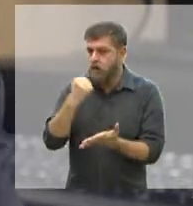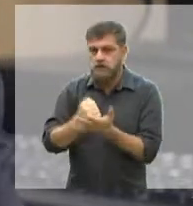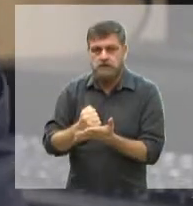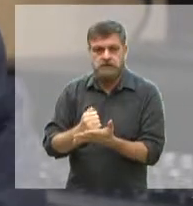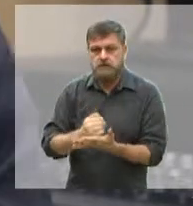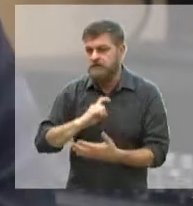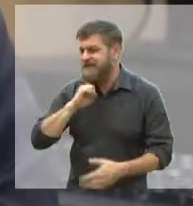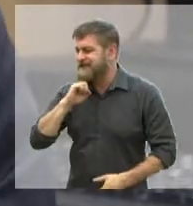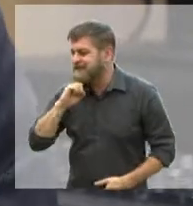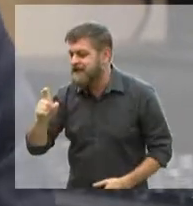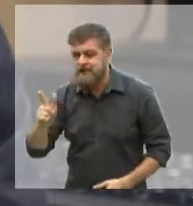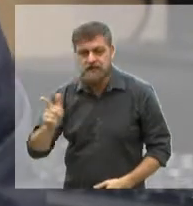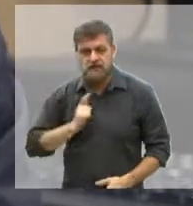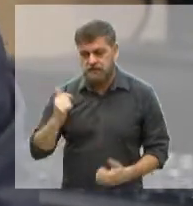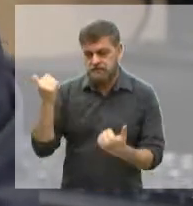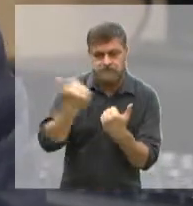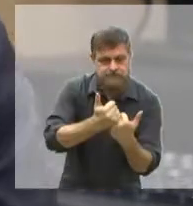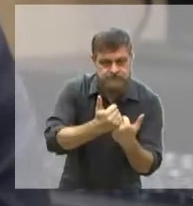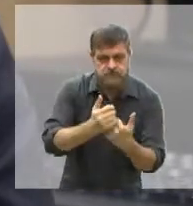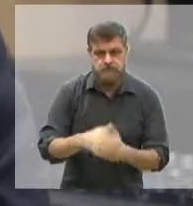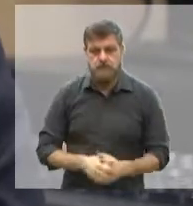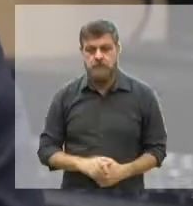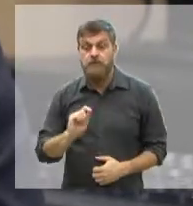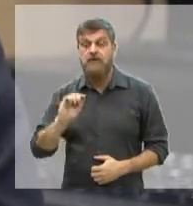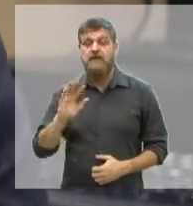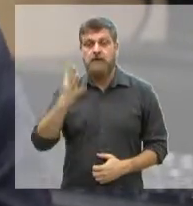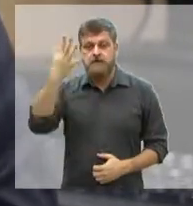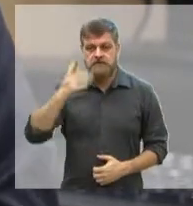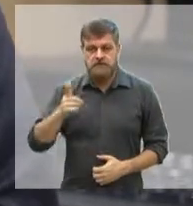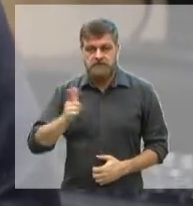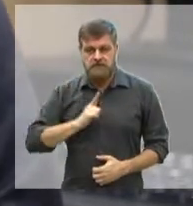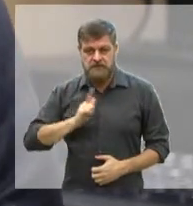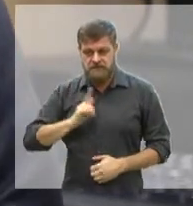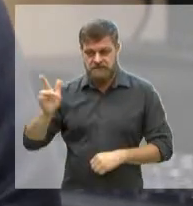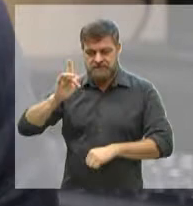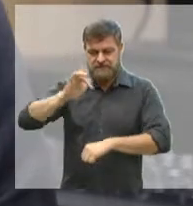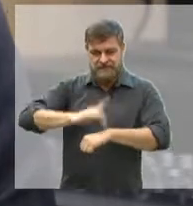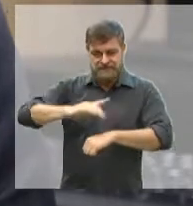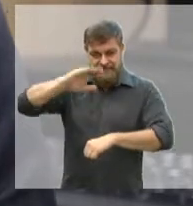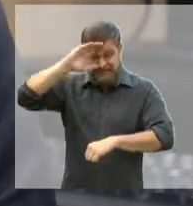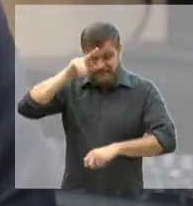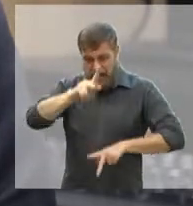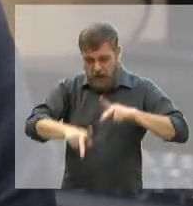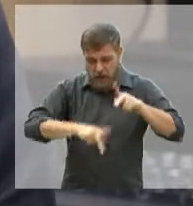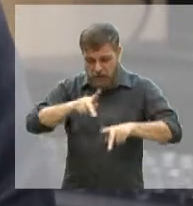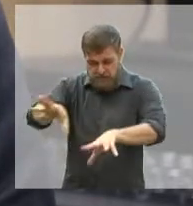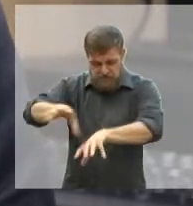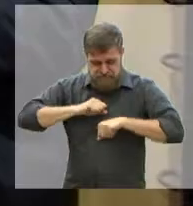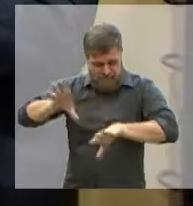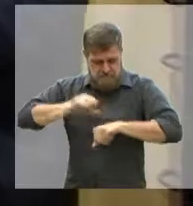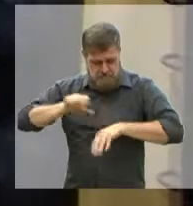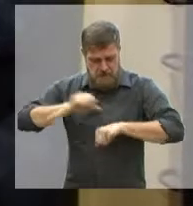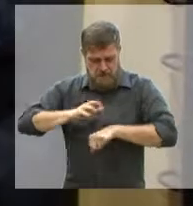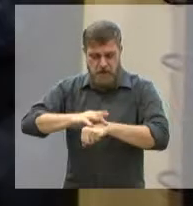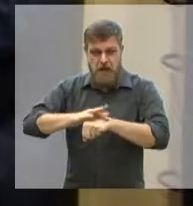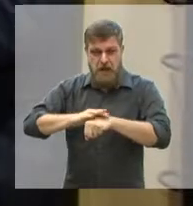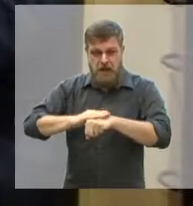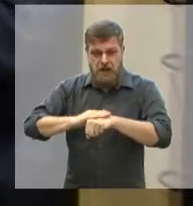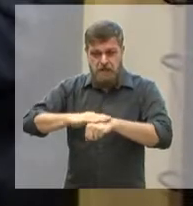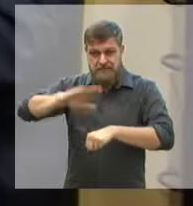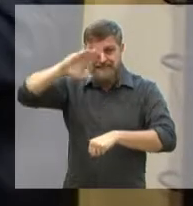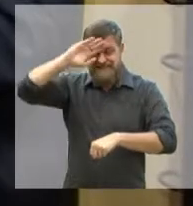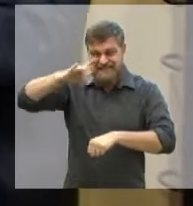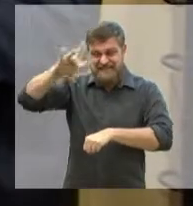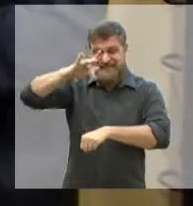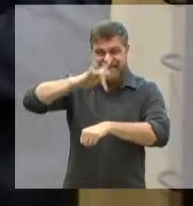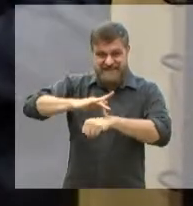não contratou um quantitativo para substituir. O que aconteceu? Tivemos a maior epidemia de dengue do Brasil em 2014 e a segunda maior epidemia